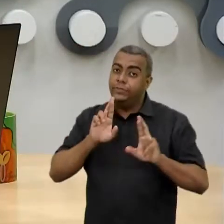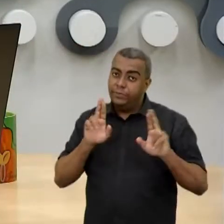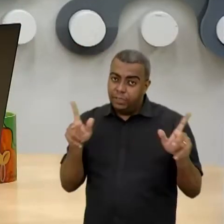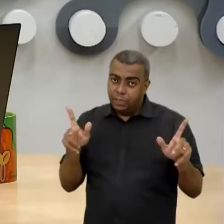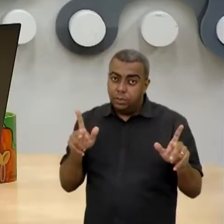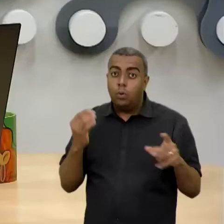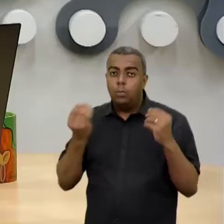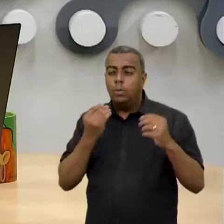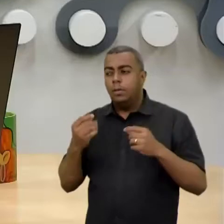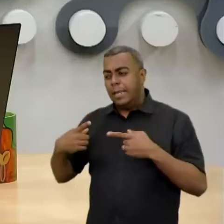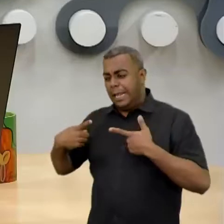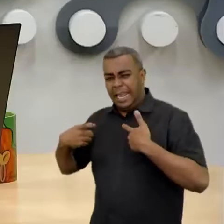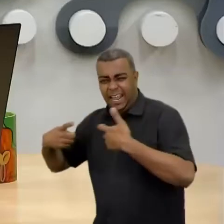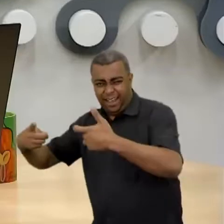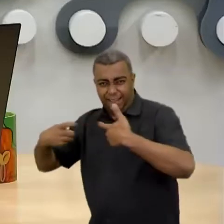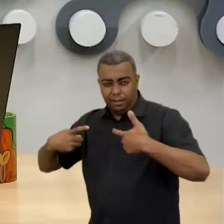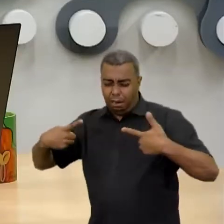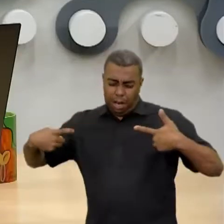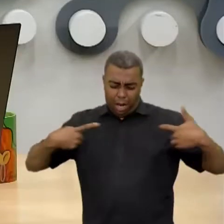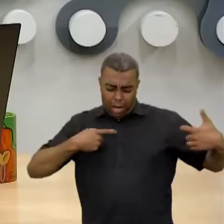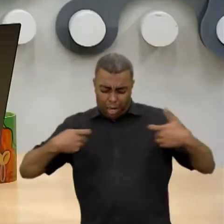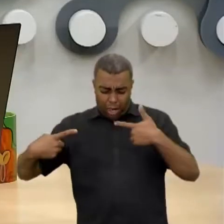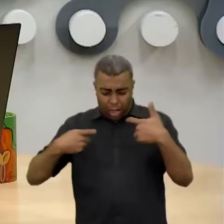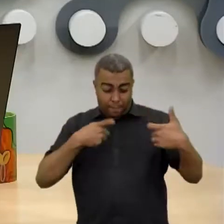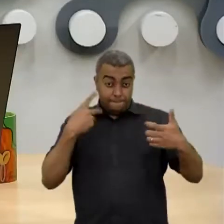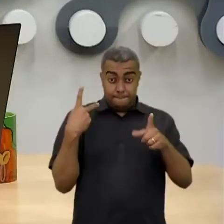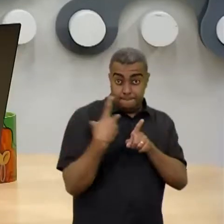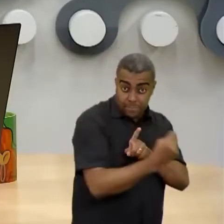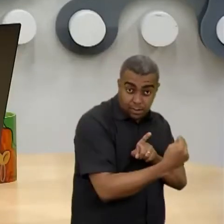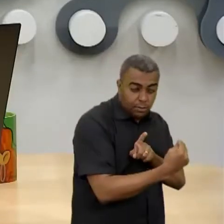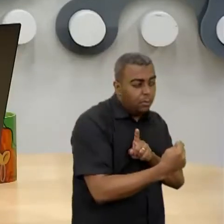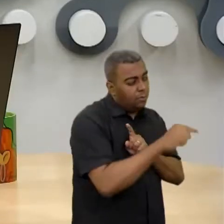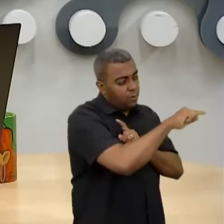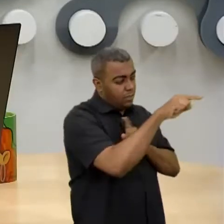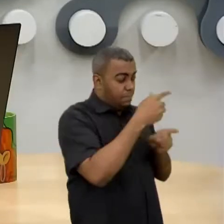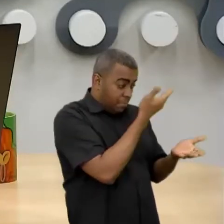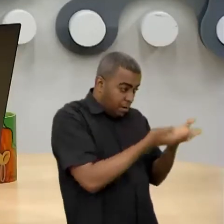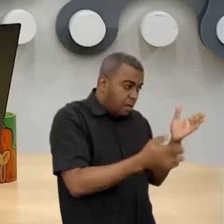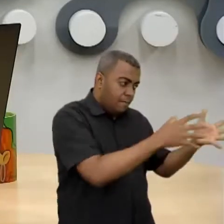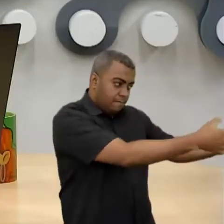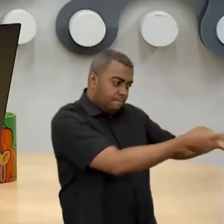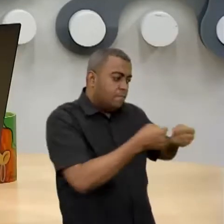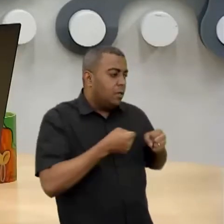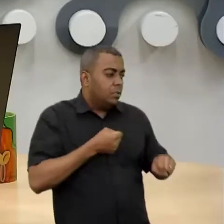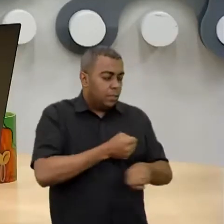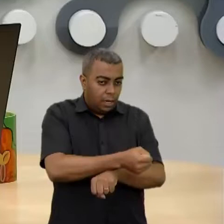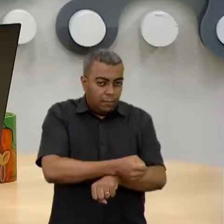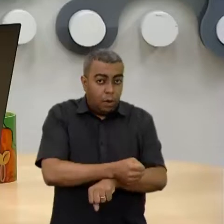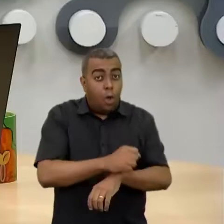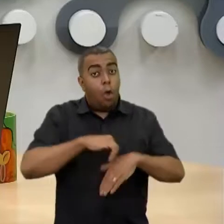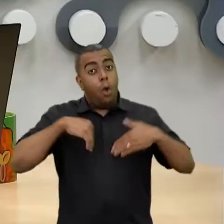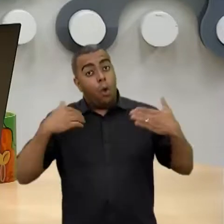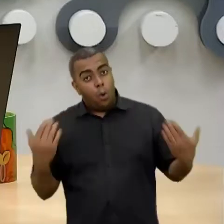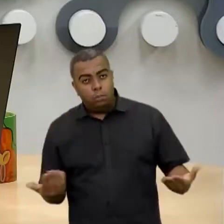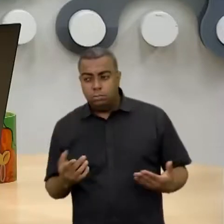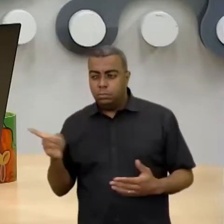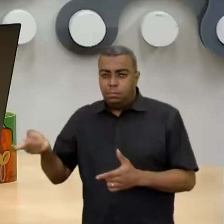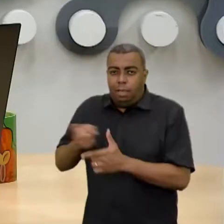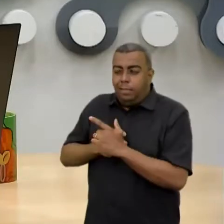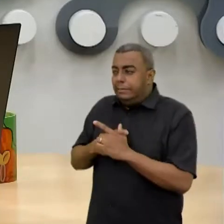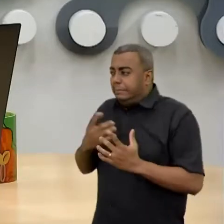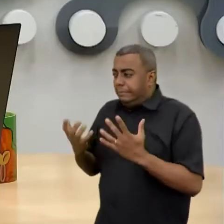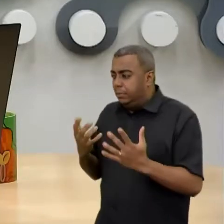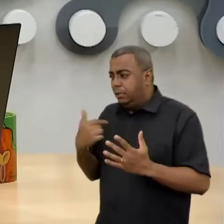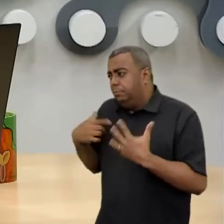Quando um povo ganhava do outro, o outro se tornava escravo, né? Ou por dívida. A escravização que aconteceu aqui